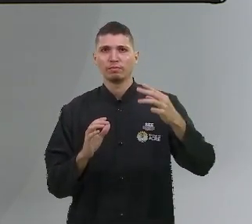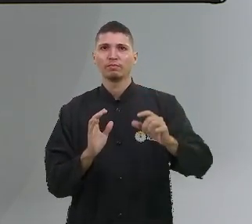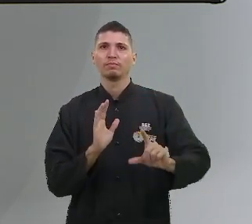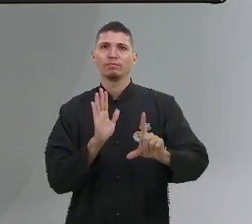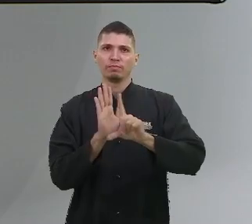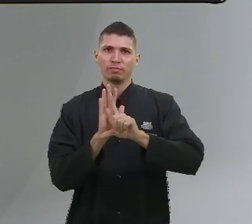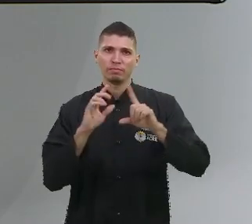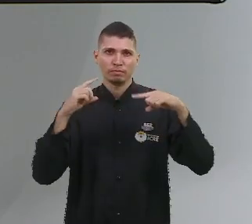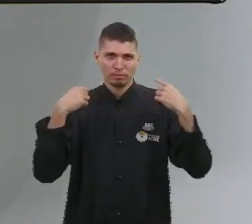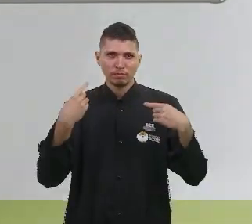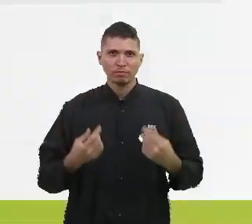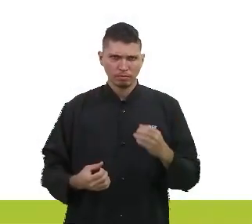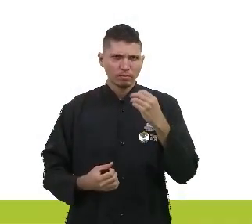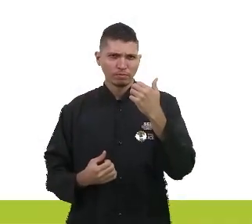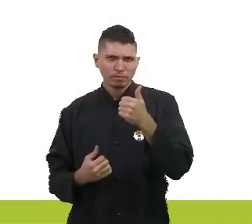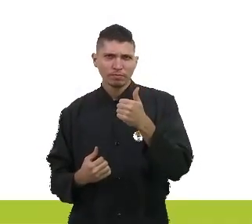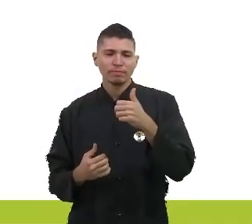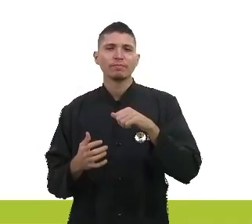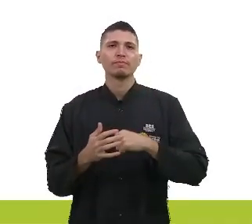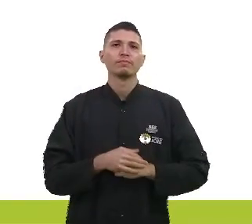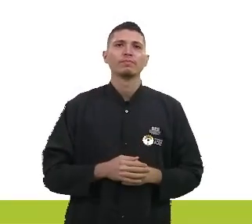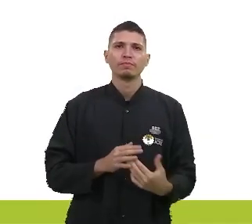bem? Então vamos lá.